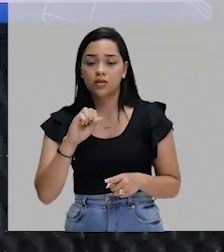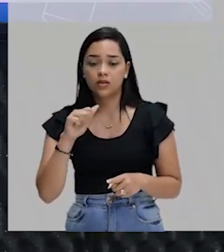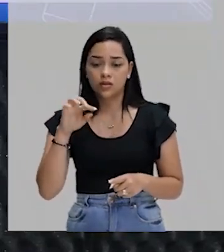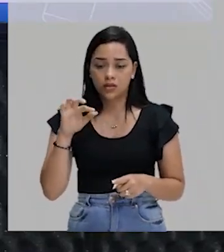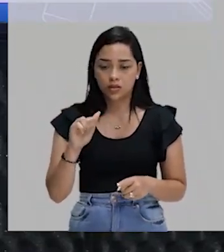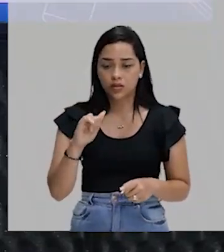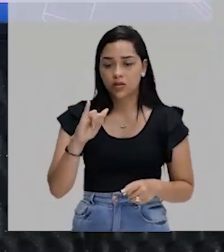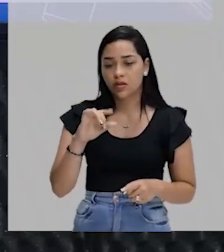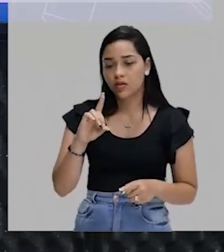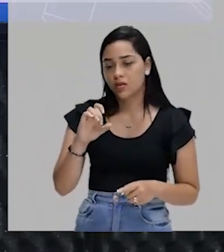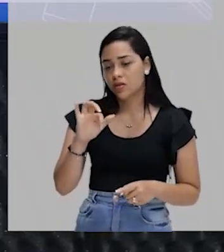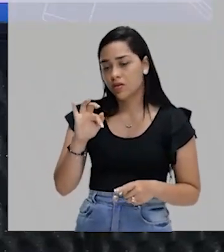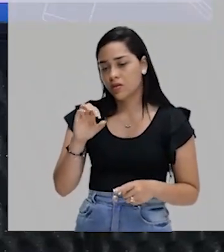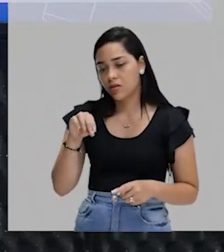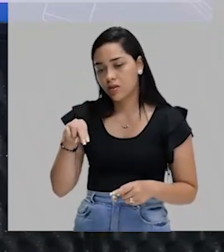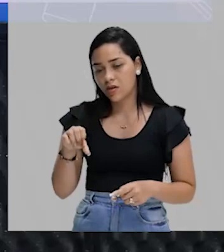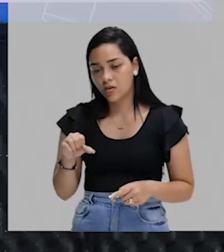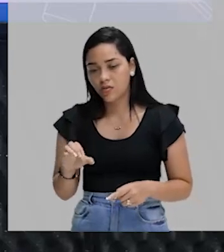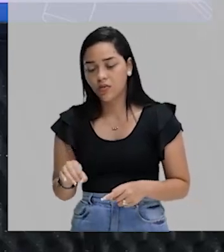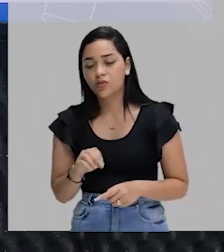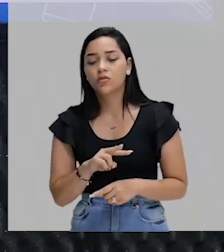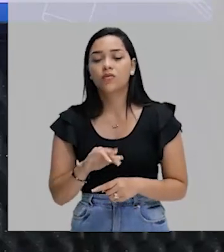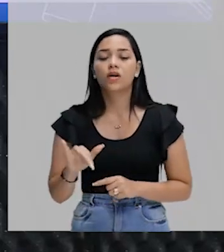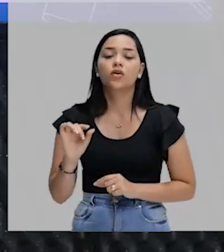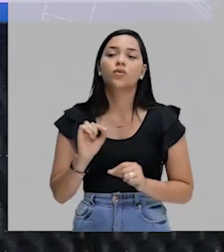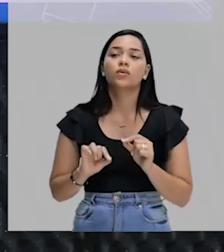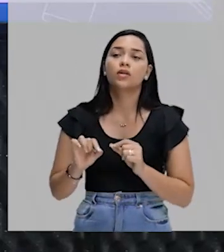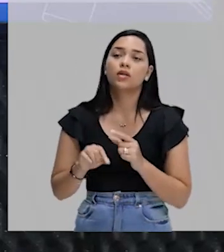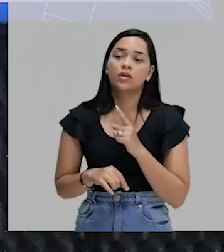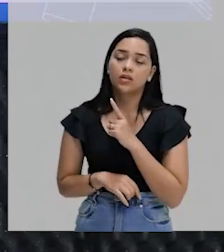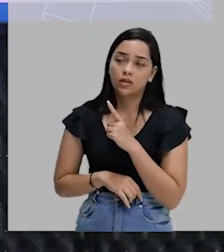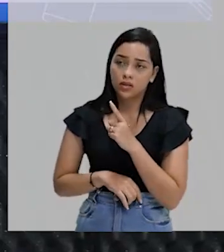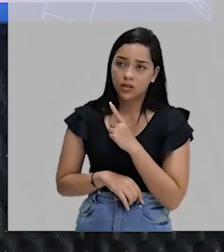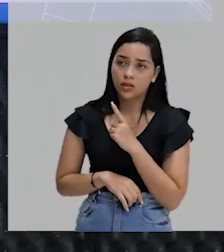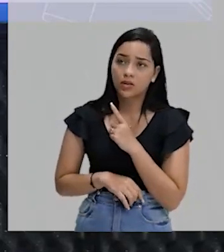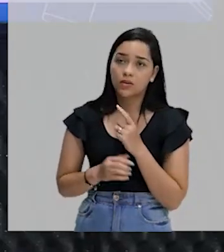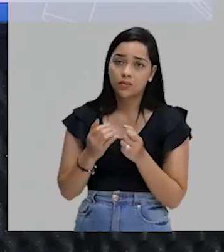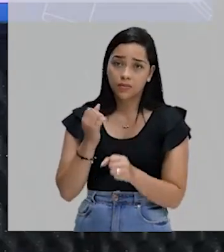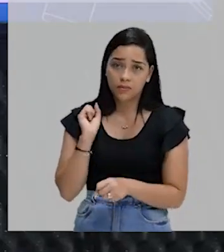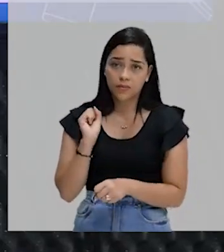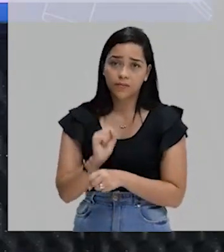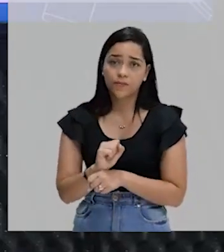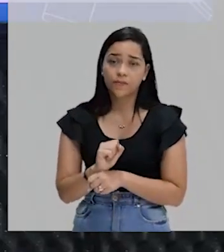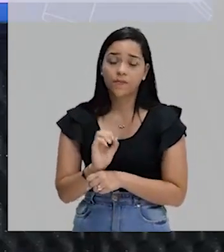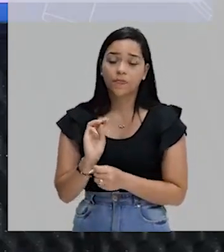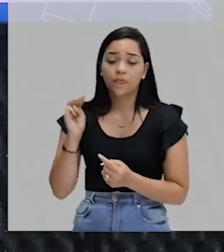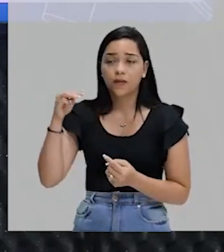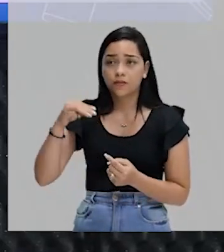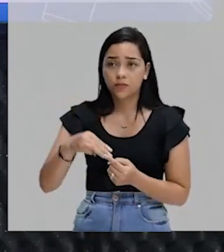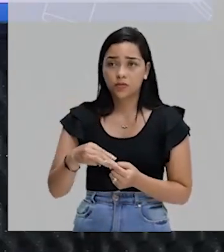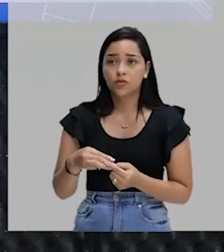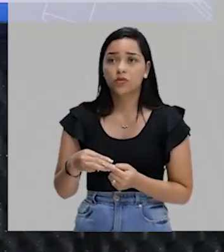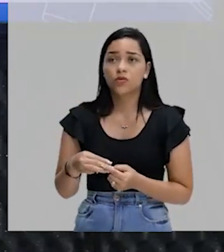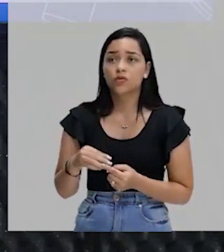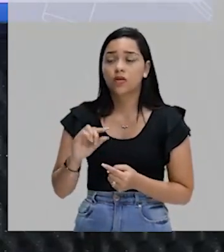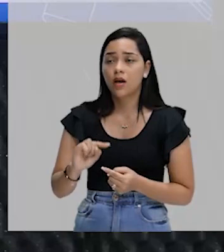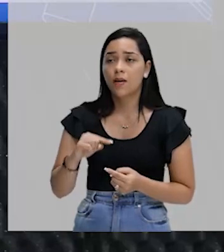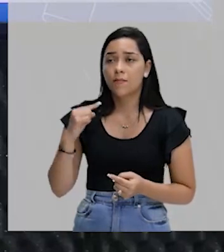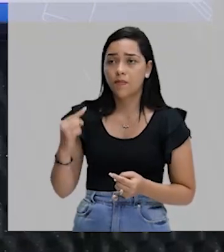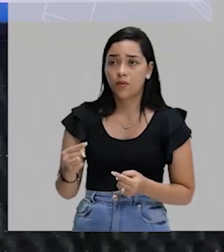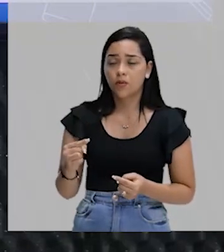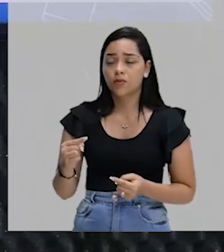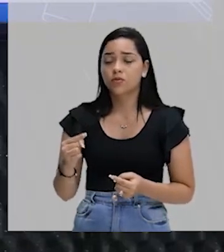Ildefonso, os espanhóis eles vão abrir mão das missões após